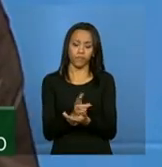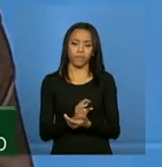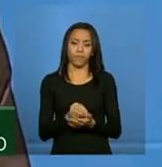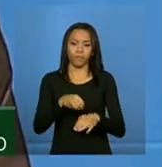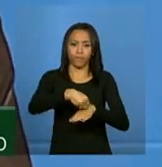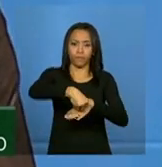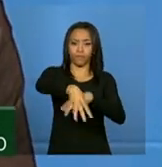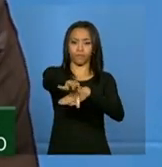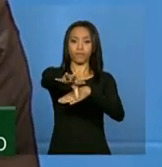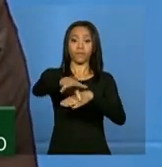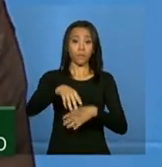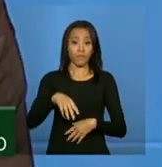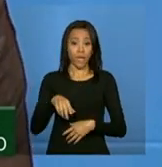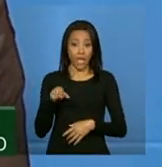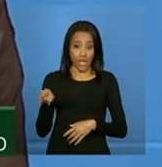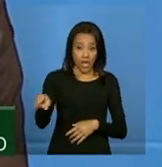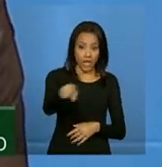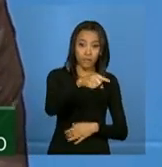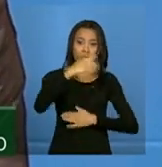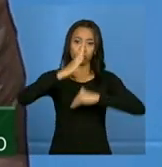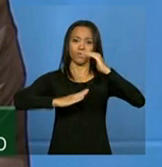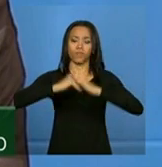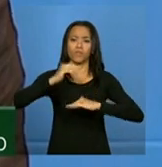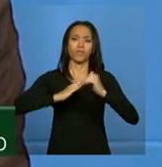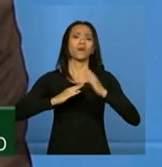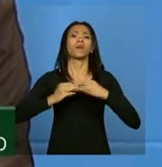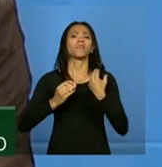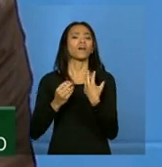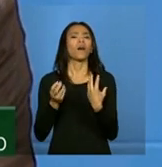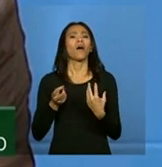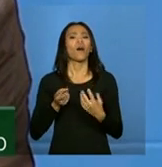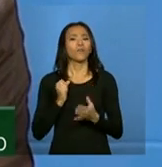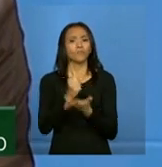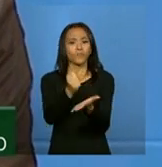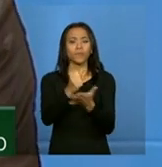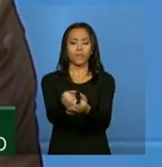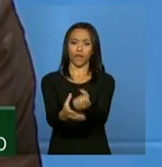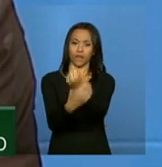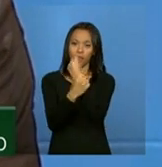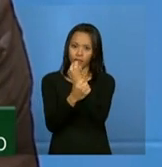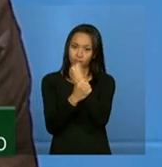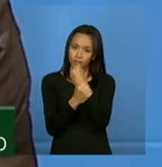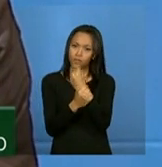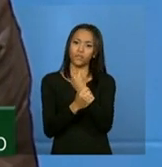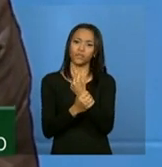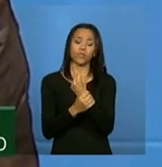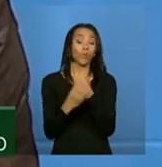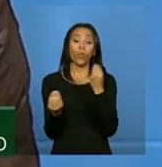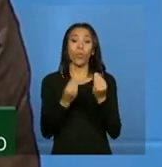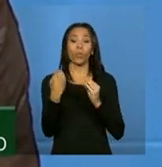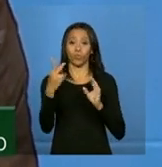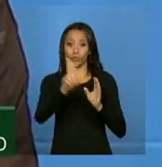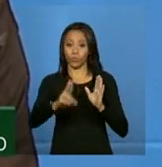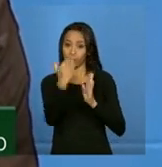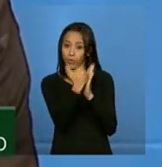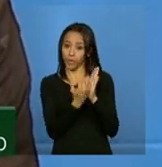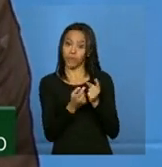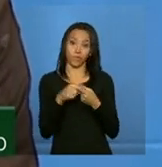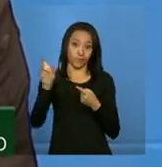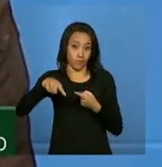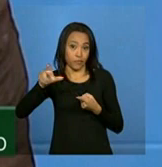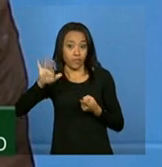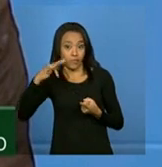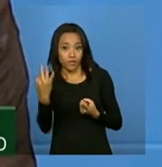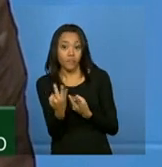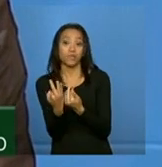Esses profissionais ajudam a garantir a proteção social às famílias através de programas como, por exemplo, Bolsa Família